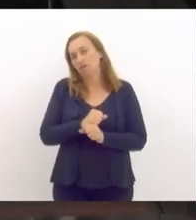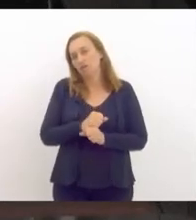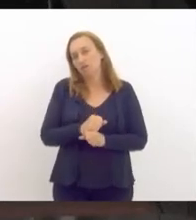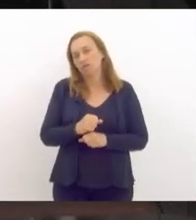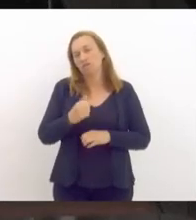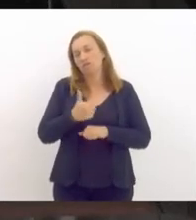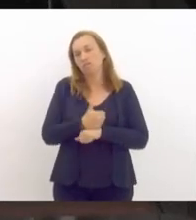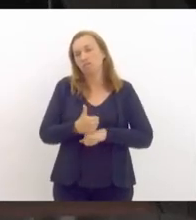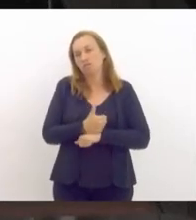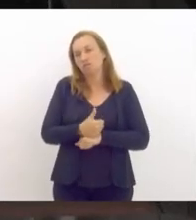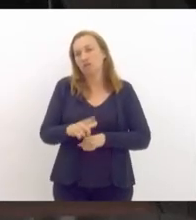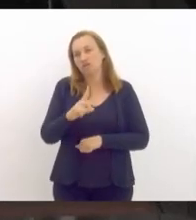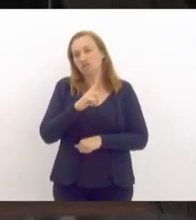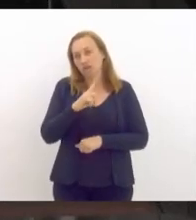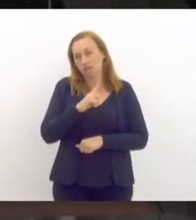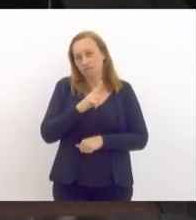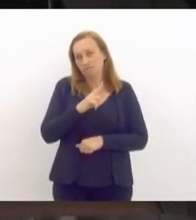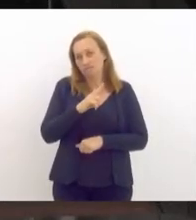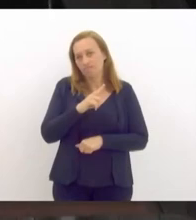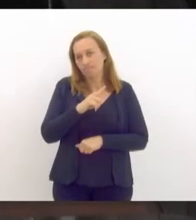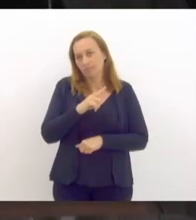esses profissionais têm